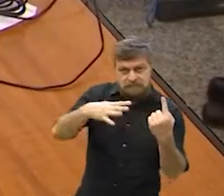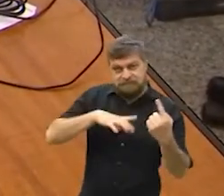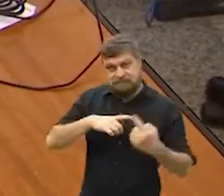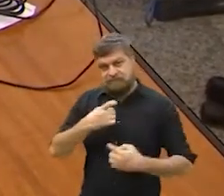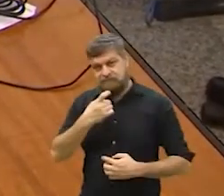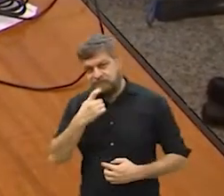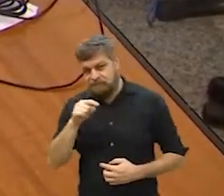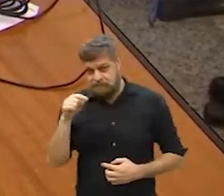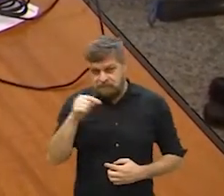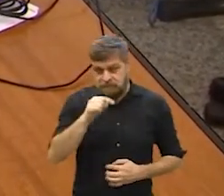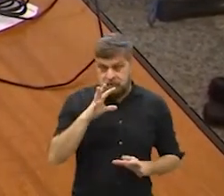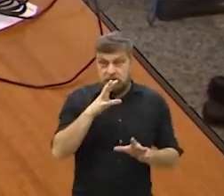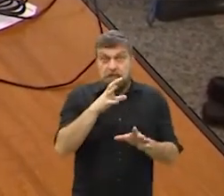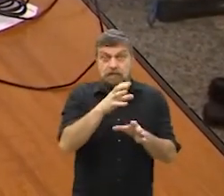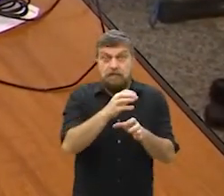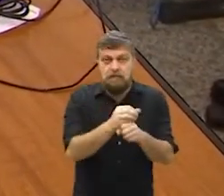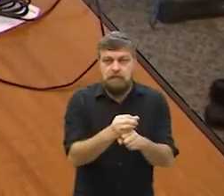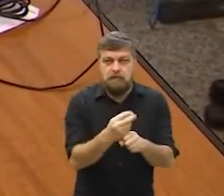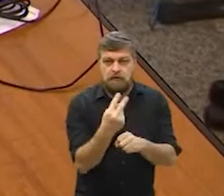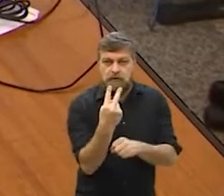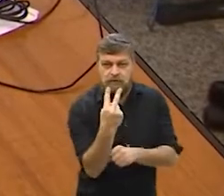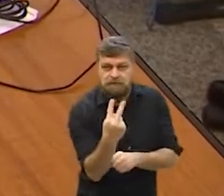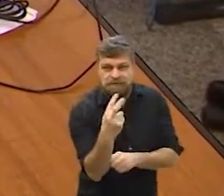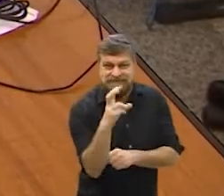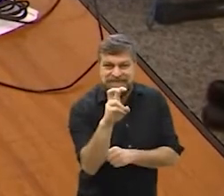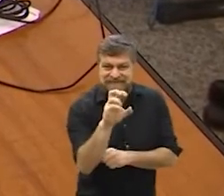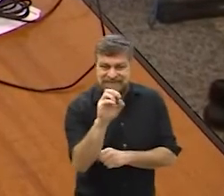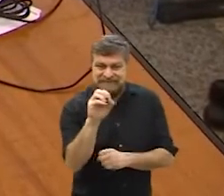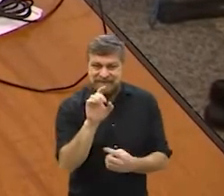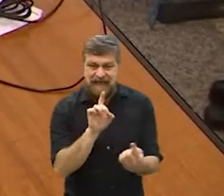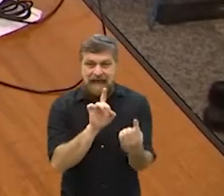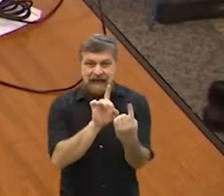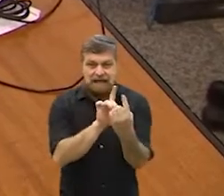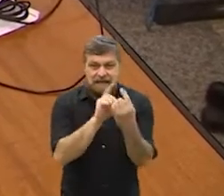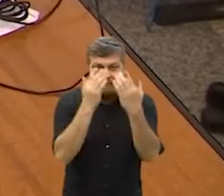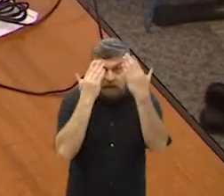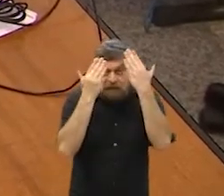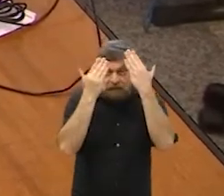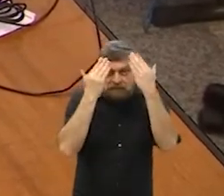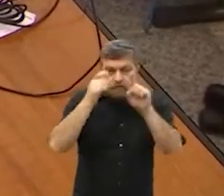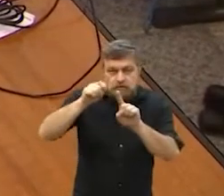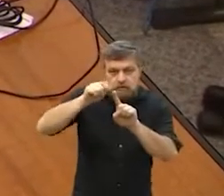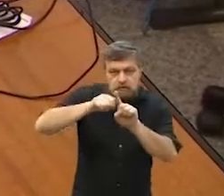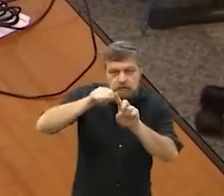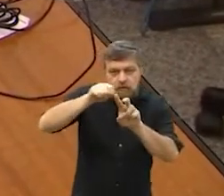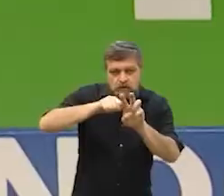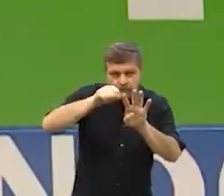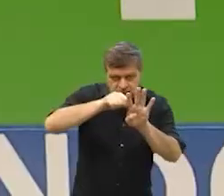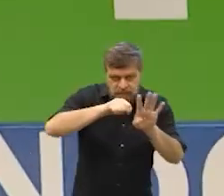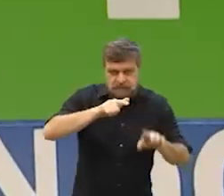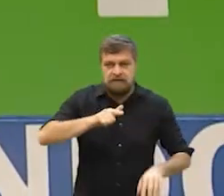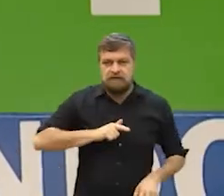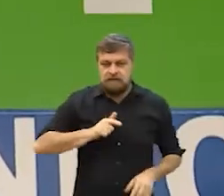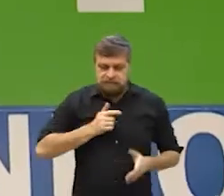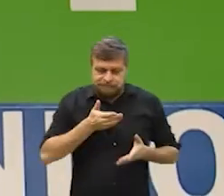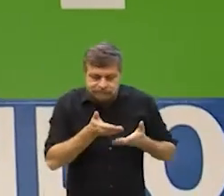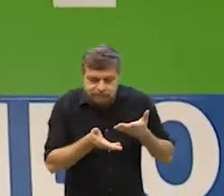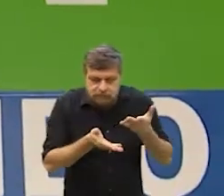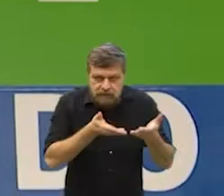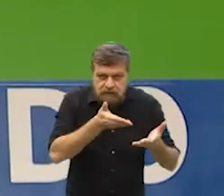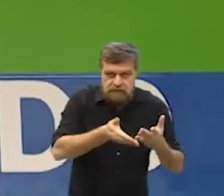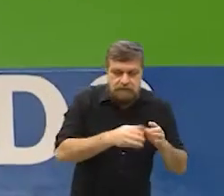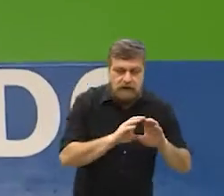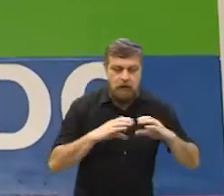LGBT de Campinas realiza cerca de 250 atendimentos psicológicos por mês entre